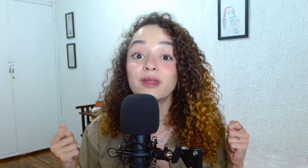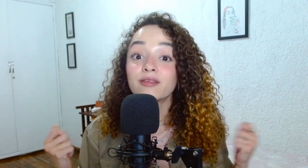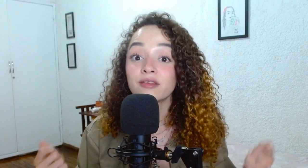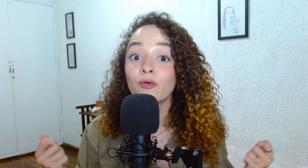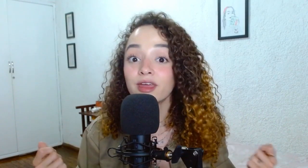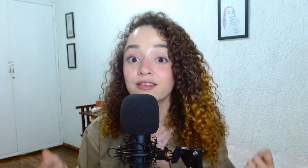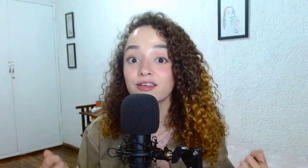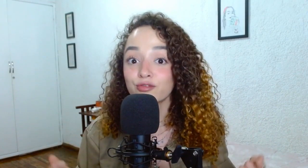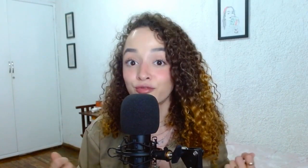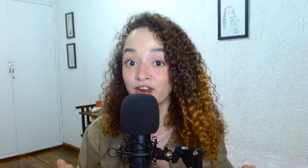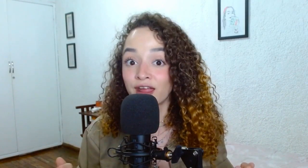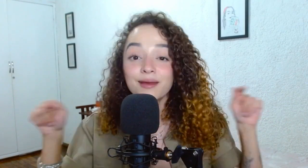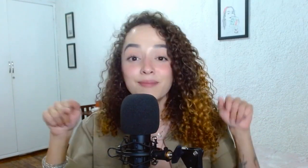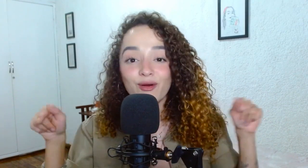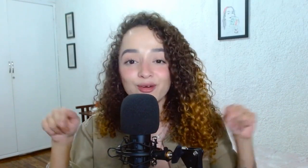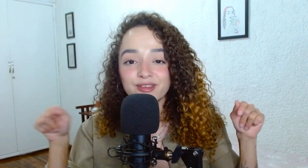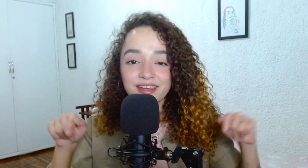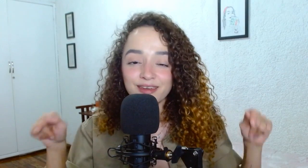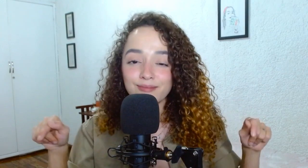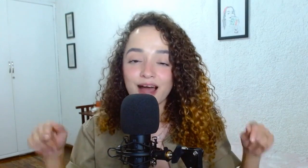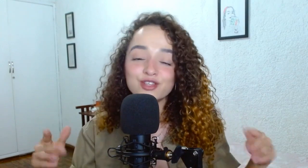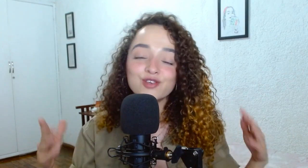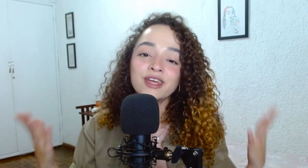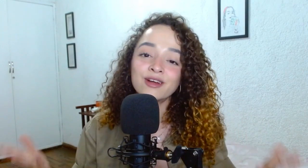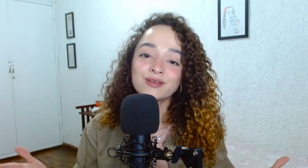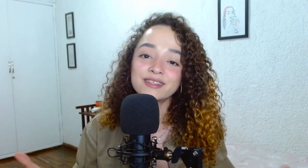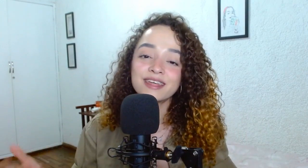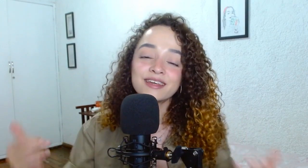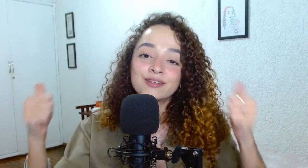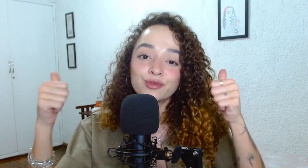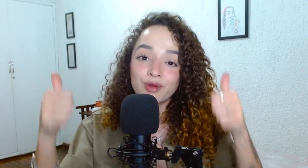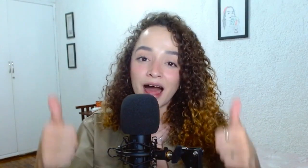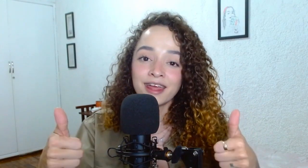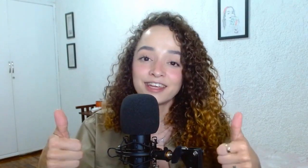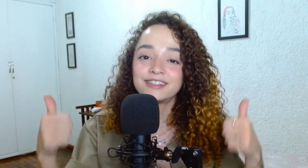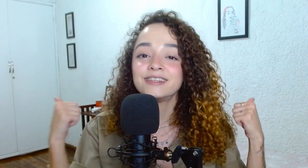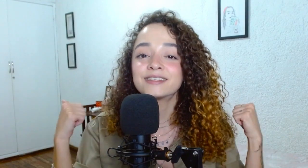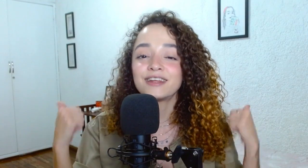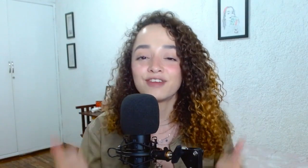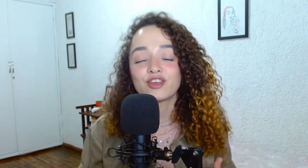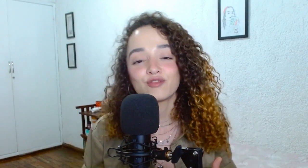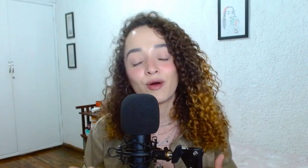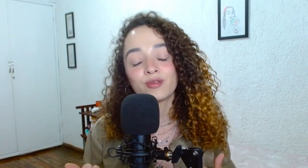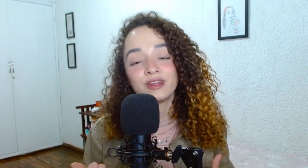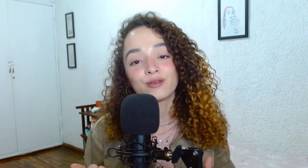essa pressão que ele tá sofrendo? Me contem aqui embaixo e não se esqueçam do like, de se